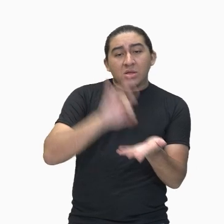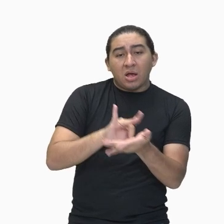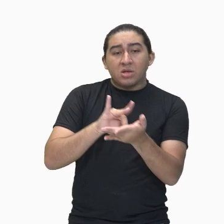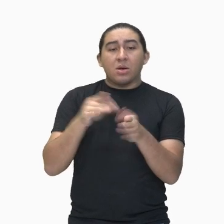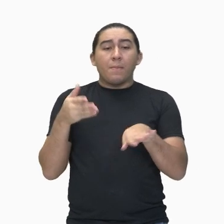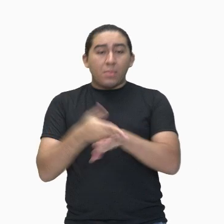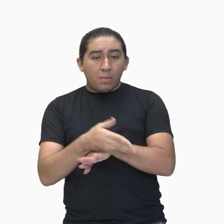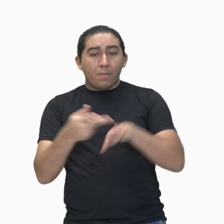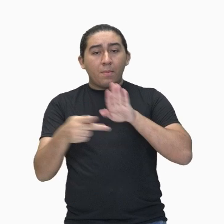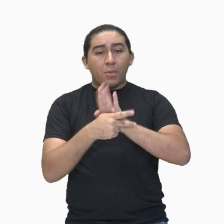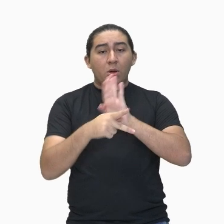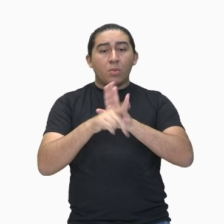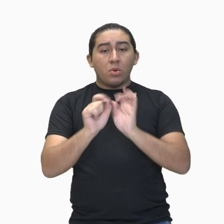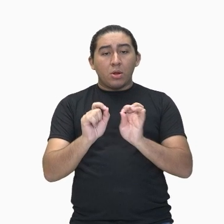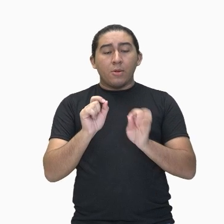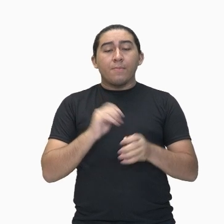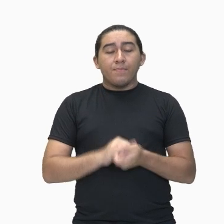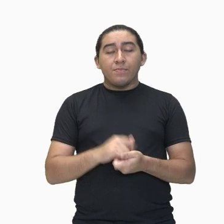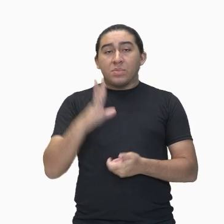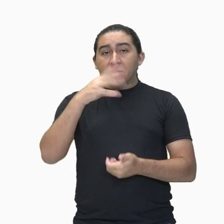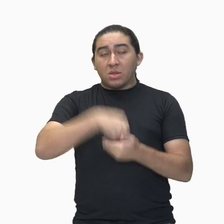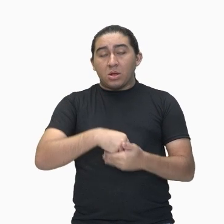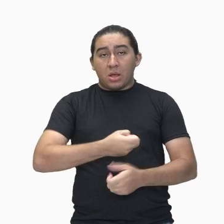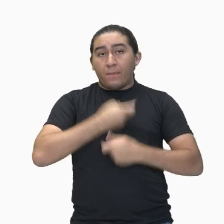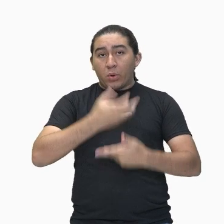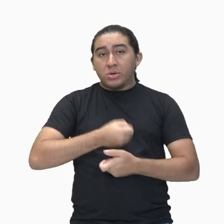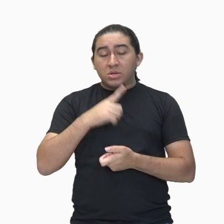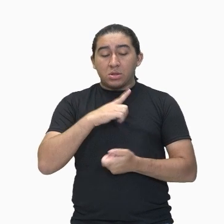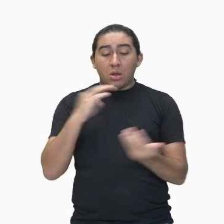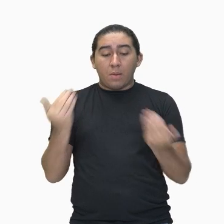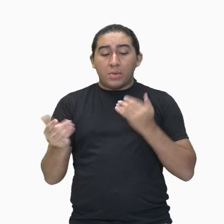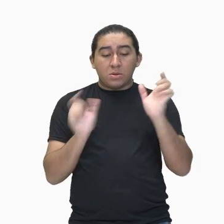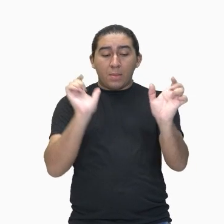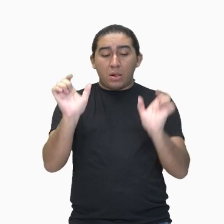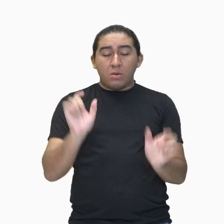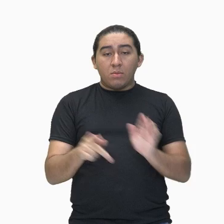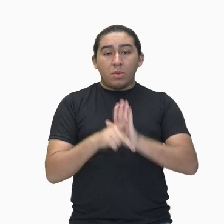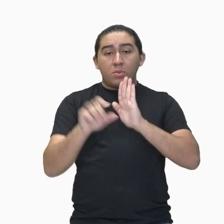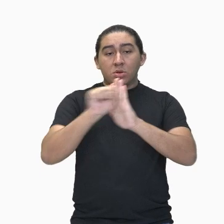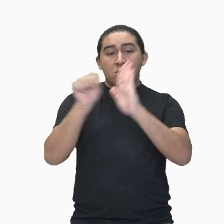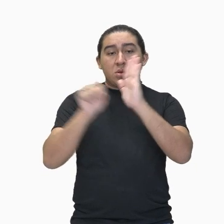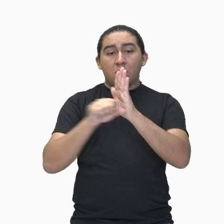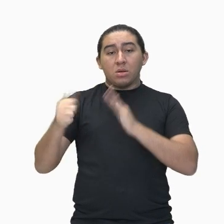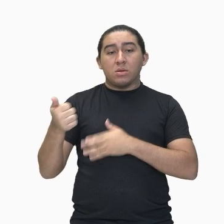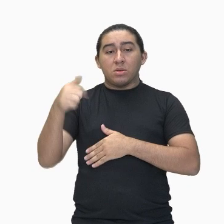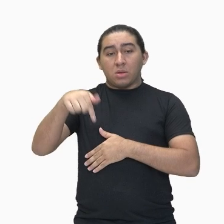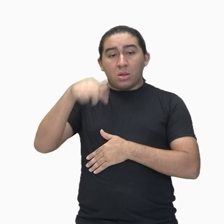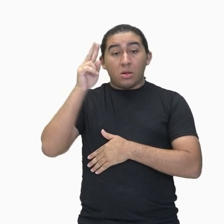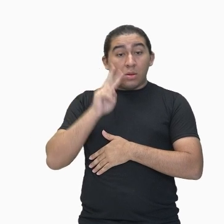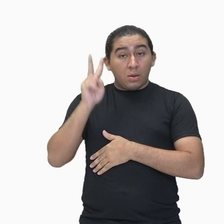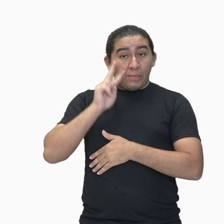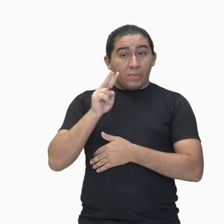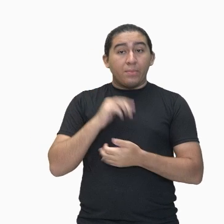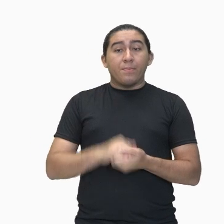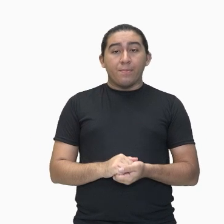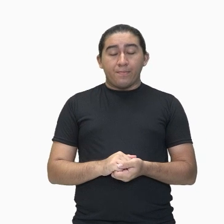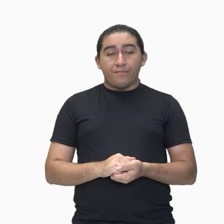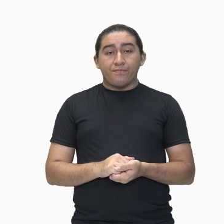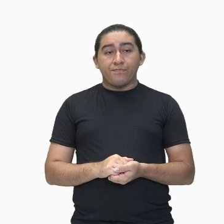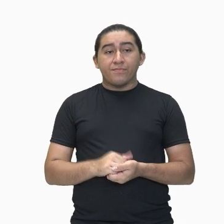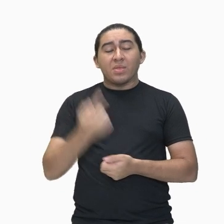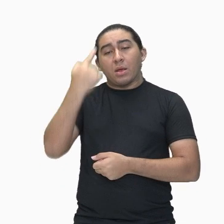tendência paradoxal na poesia do século XVII. Lembra que eu falei? Paradoxo,